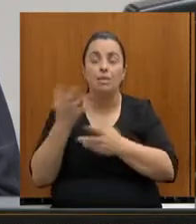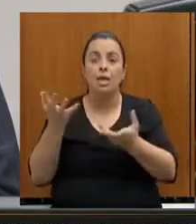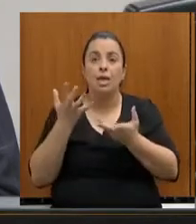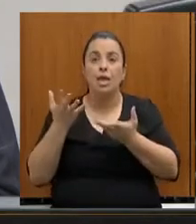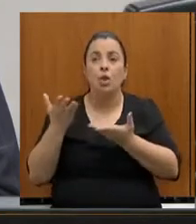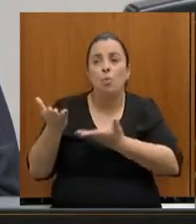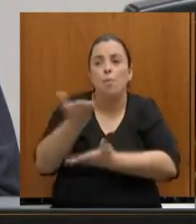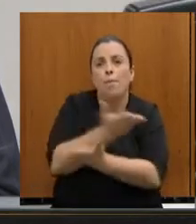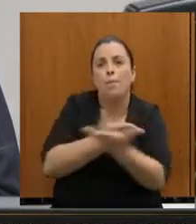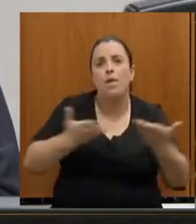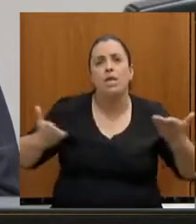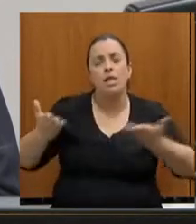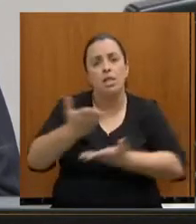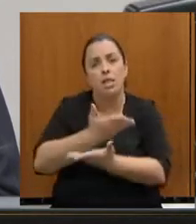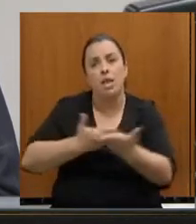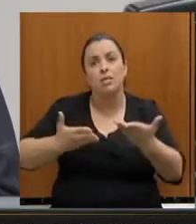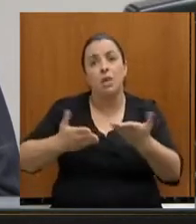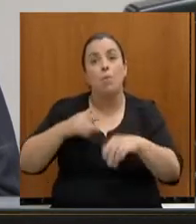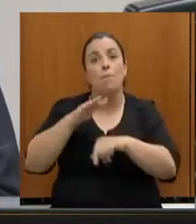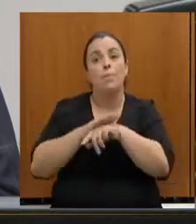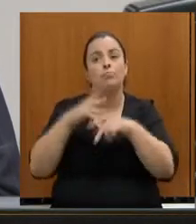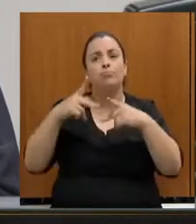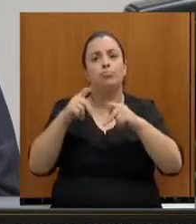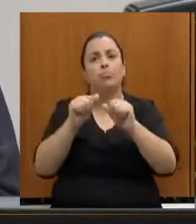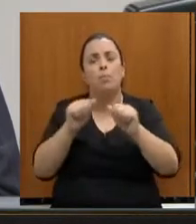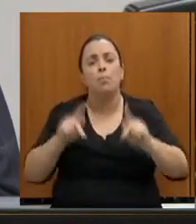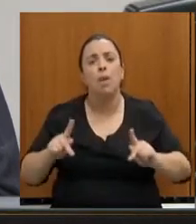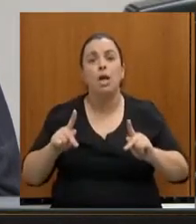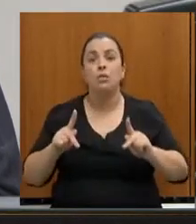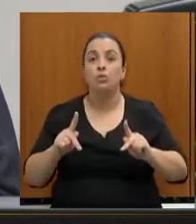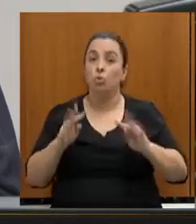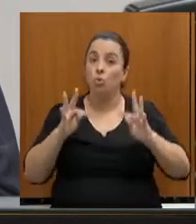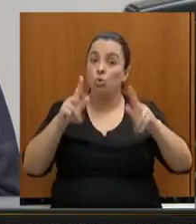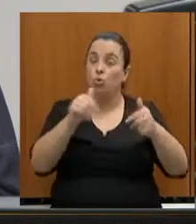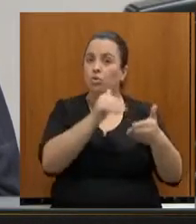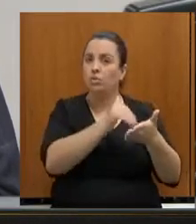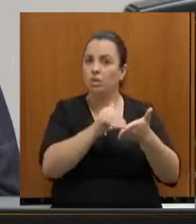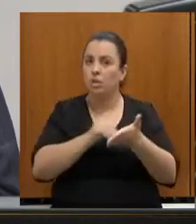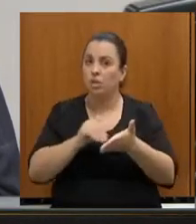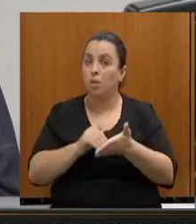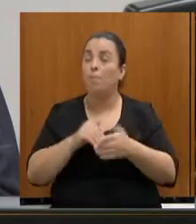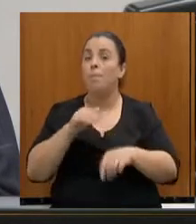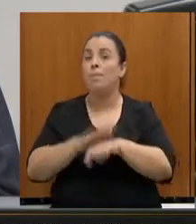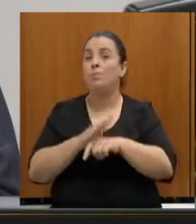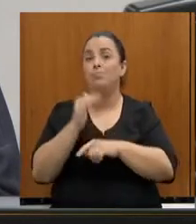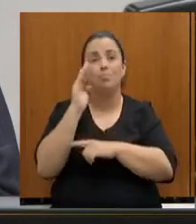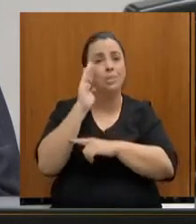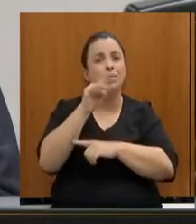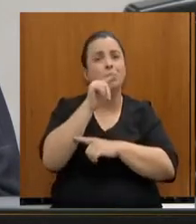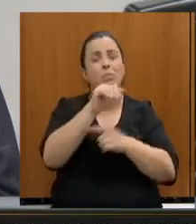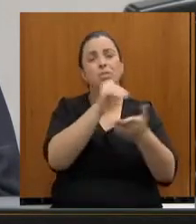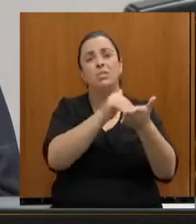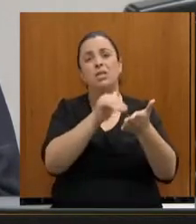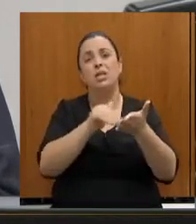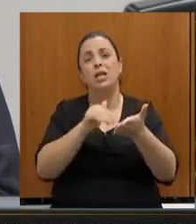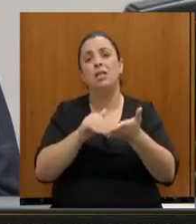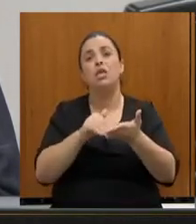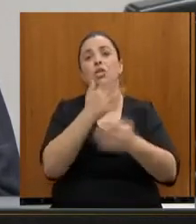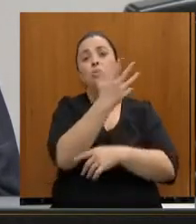independente mais harmônica e com todas as secretarias em especial a Secretaria de Meio Ambiente